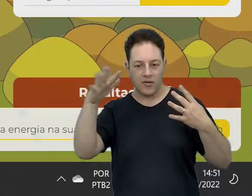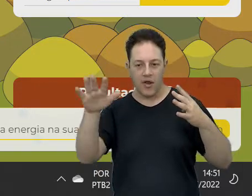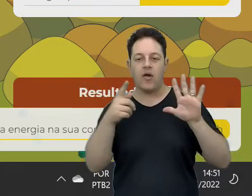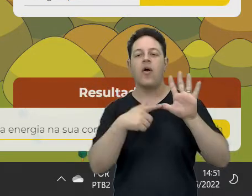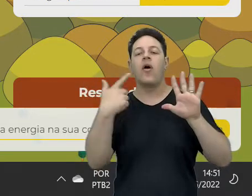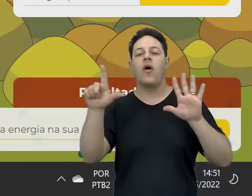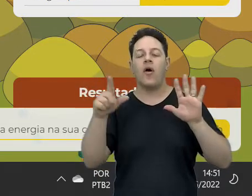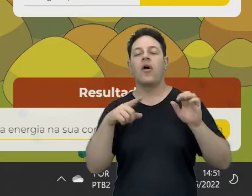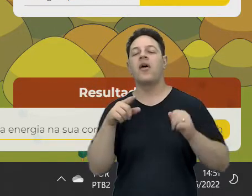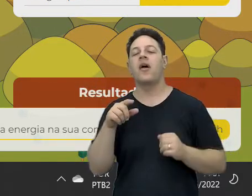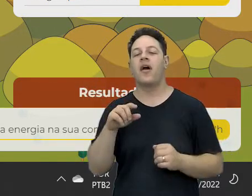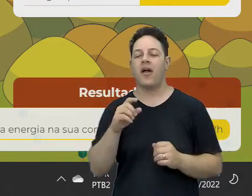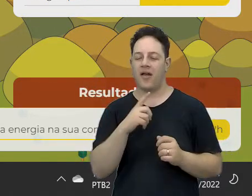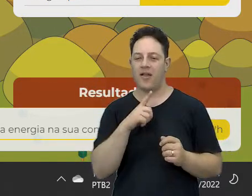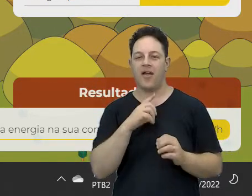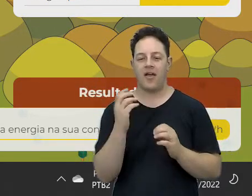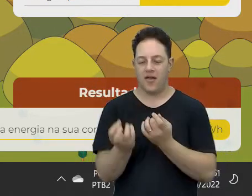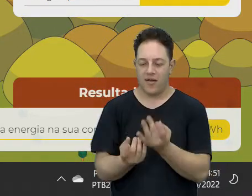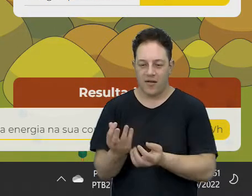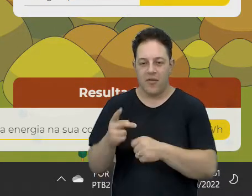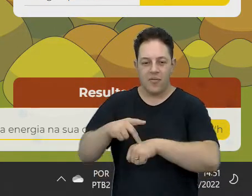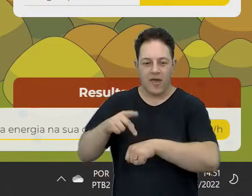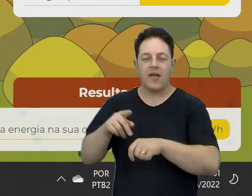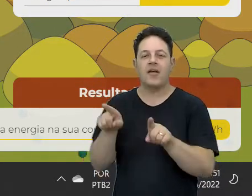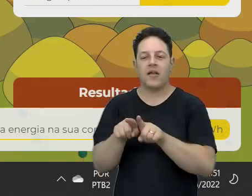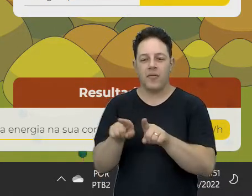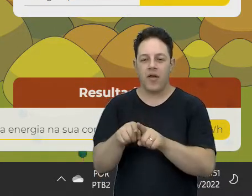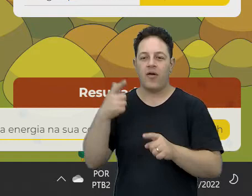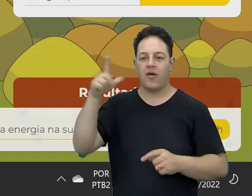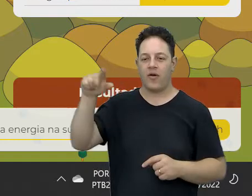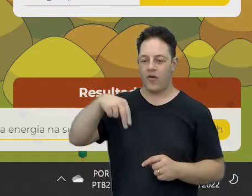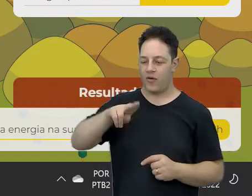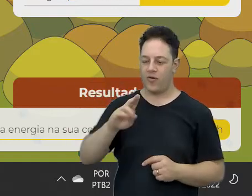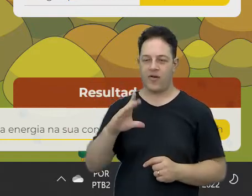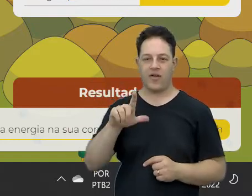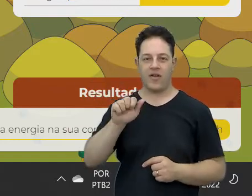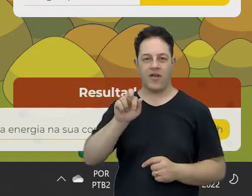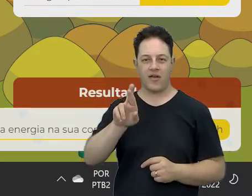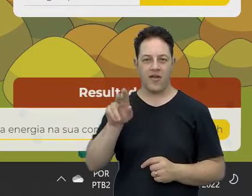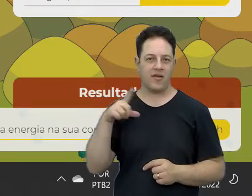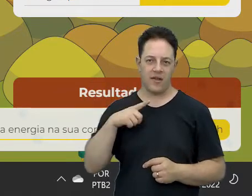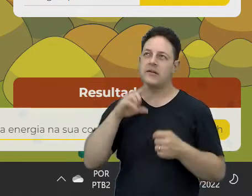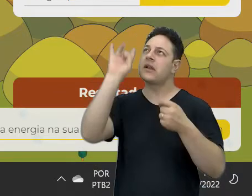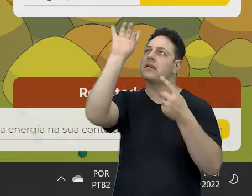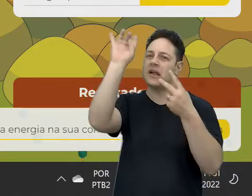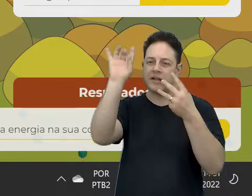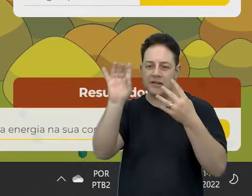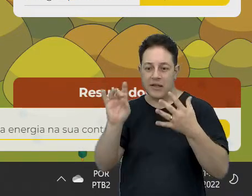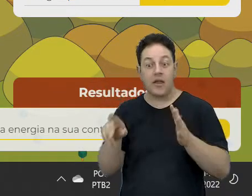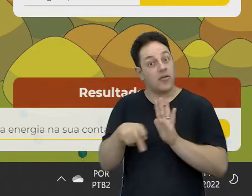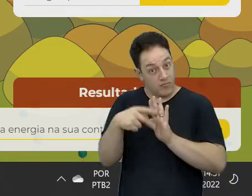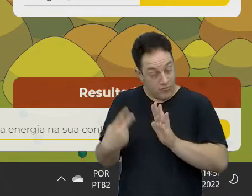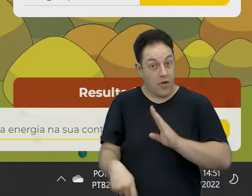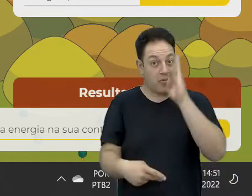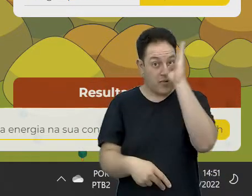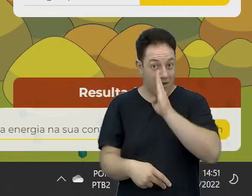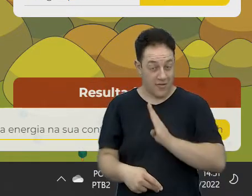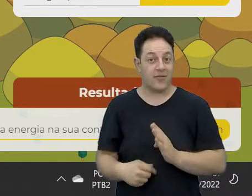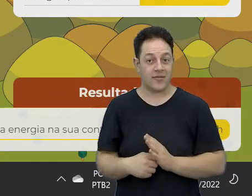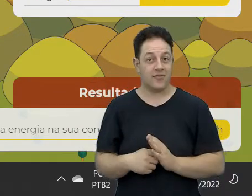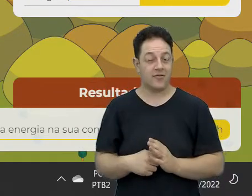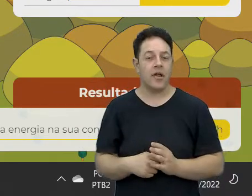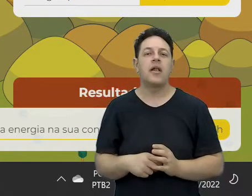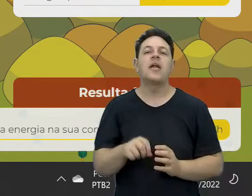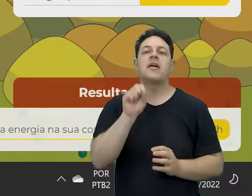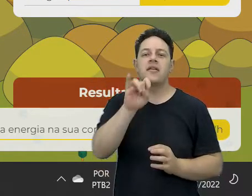carvão mineral. E nuclear. São essas que apareceram aí. O Brasil tem todas elas. Ah, nem não tinha essa noção. A gente tem todas elas. Se